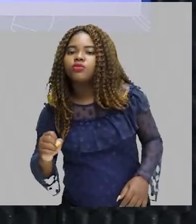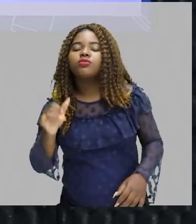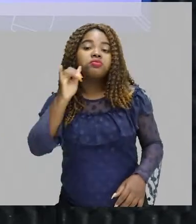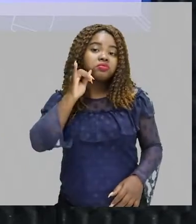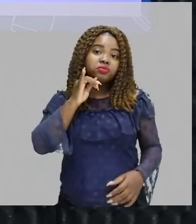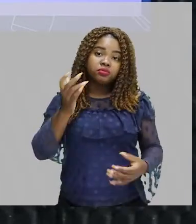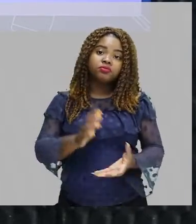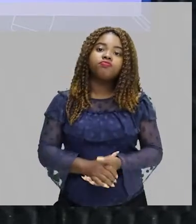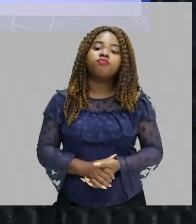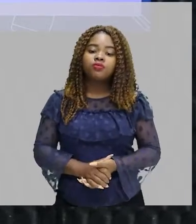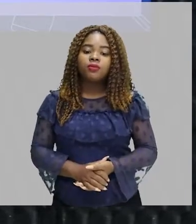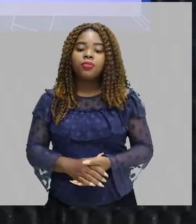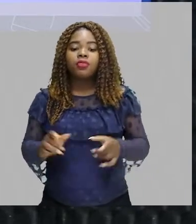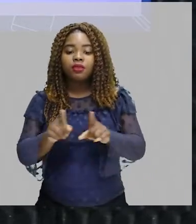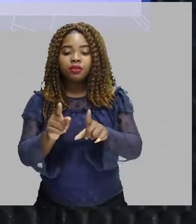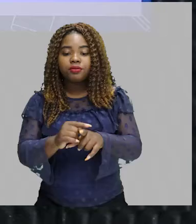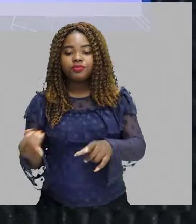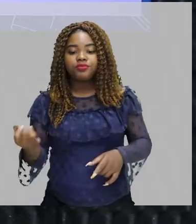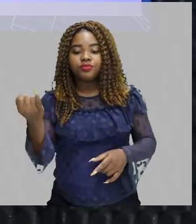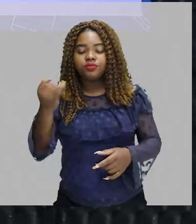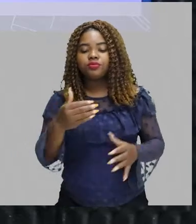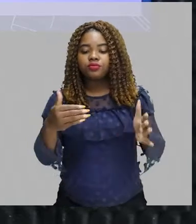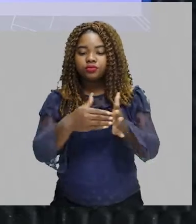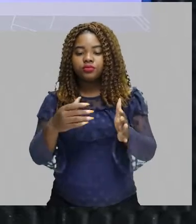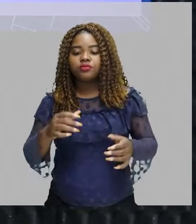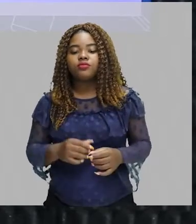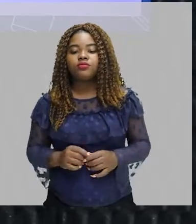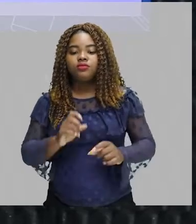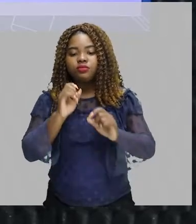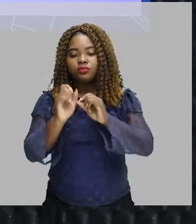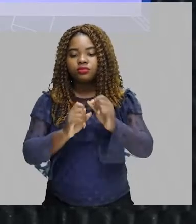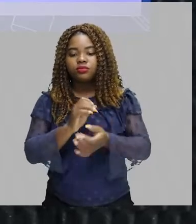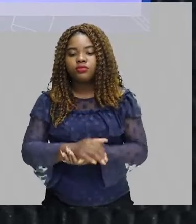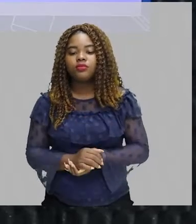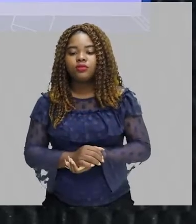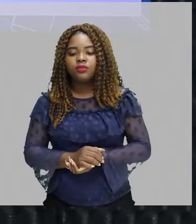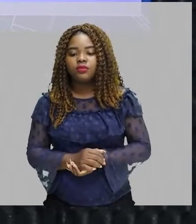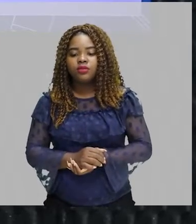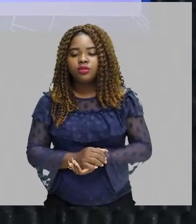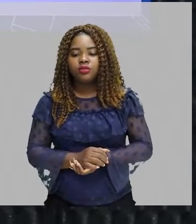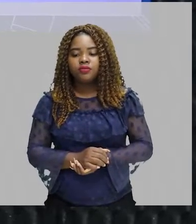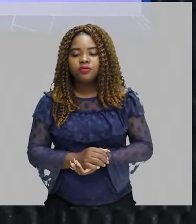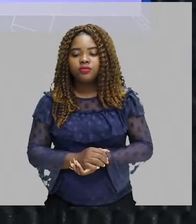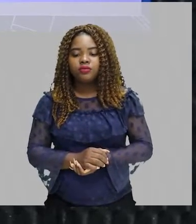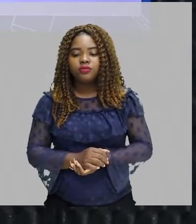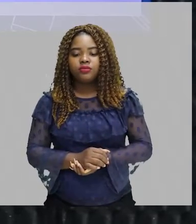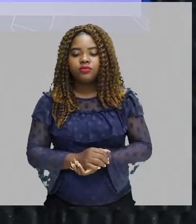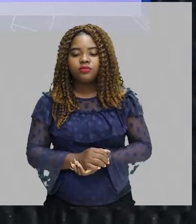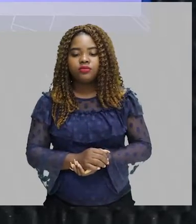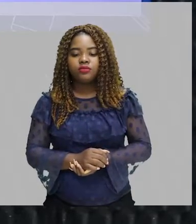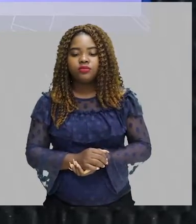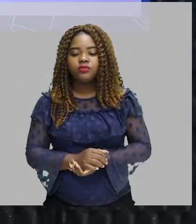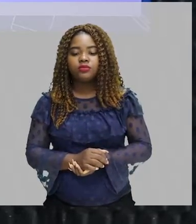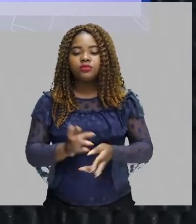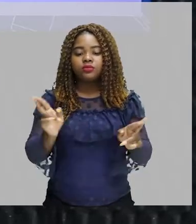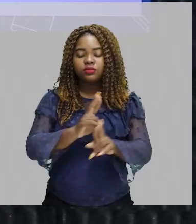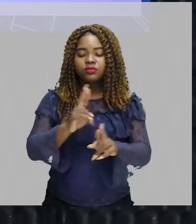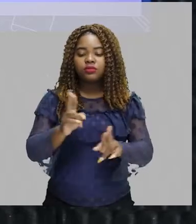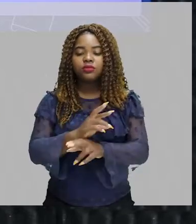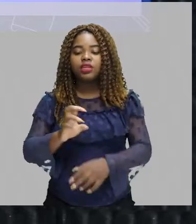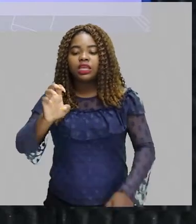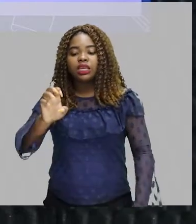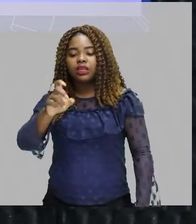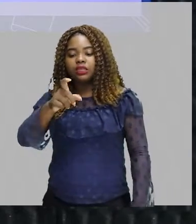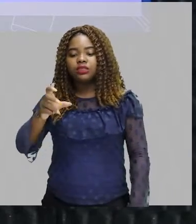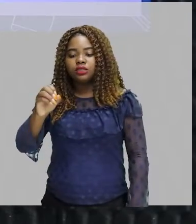E galera, uma questão importante quando a gente fala do espaço rural é que ele vai ter uma importância muito grande, tá, em relação ao êxodo